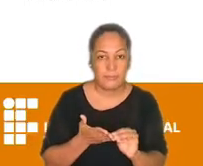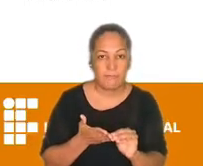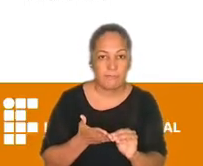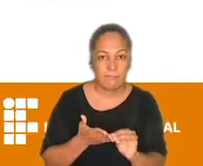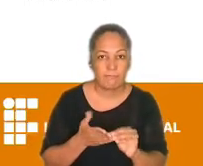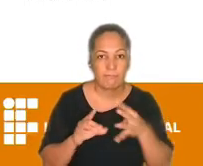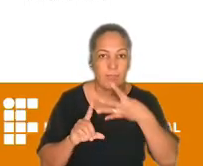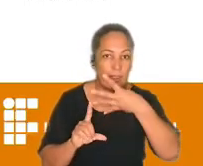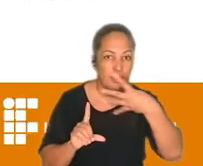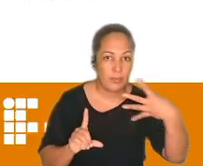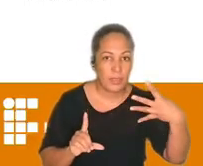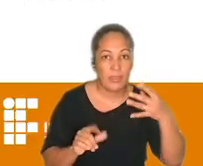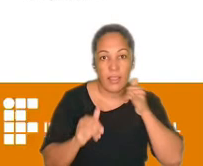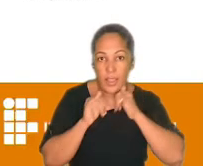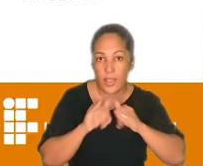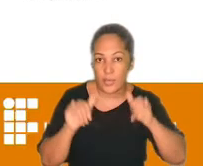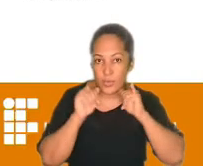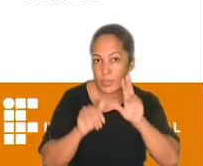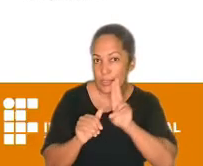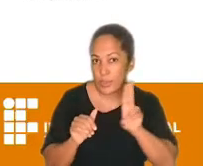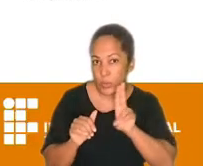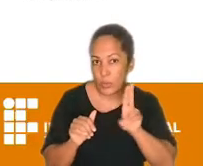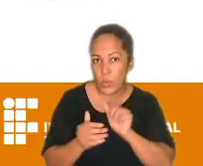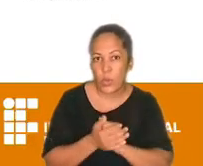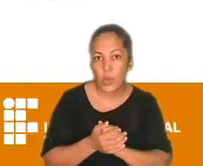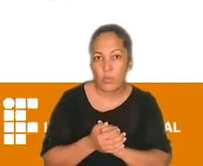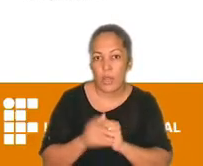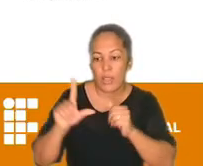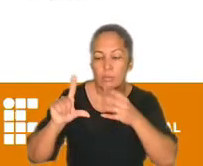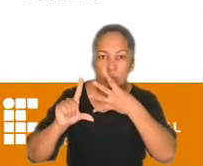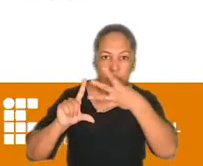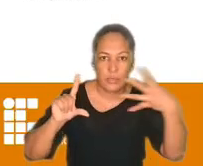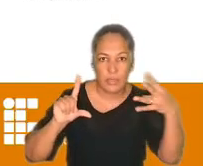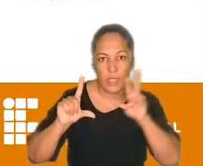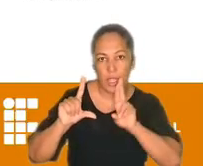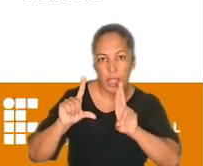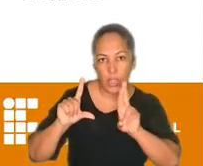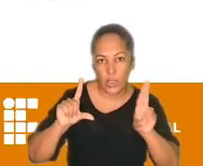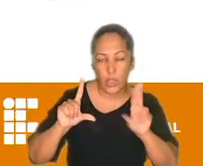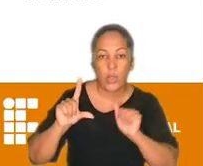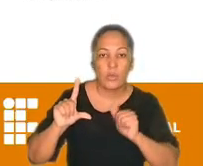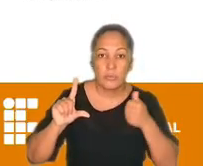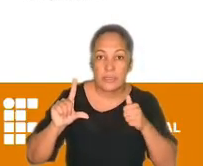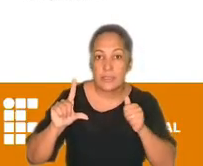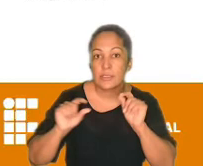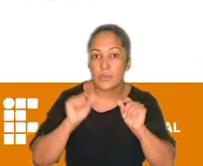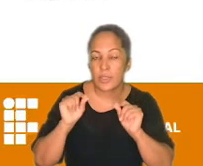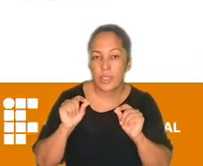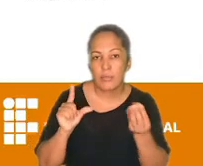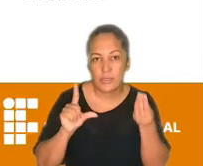a informação do nome, certo, do atributo que tiver varchar, ela tem que ser inserida